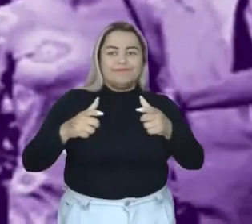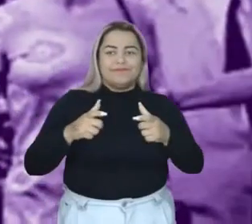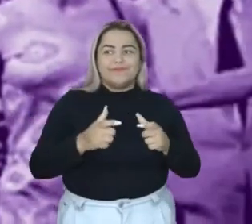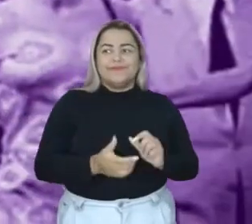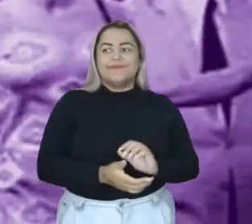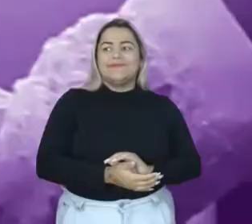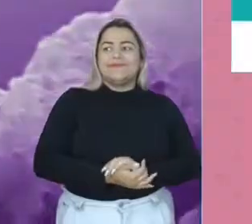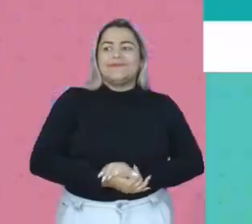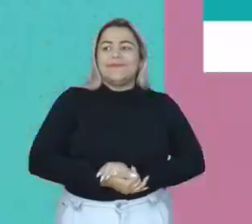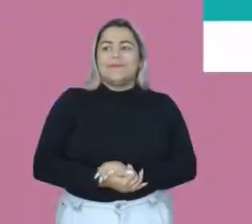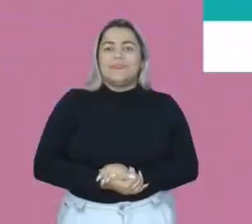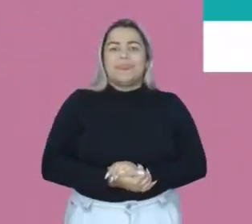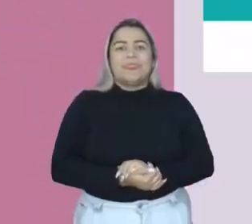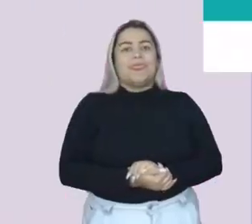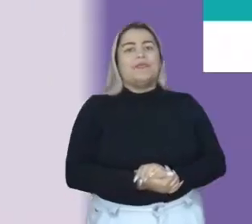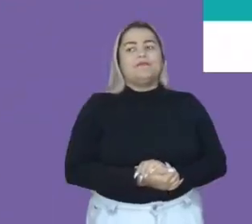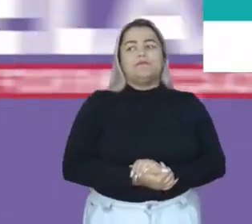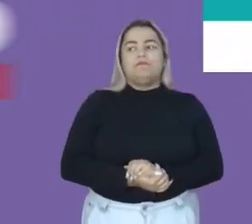de poder.